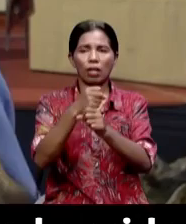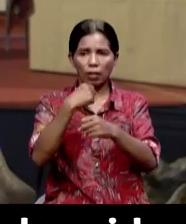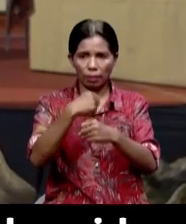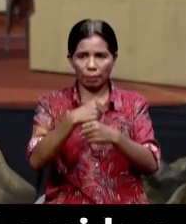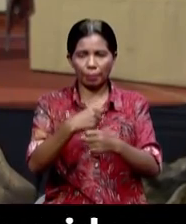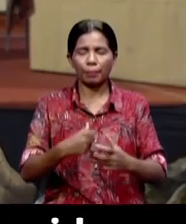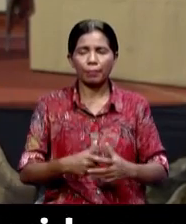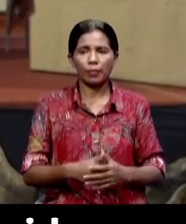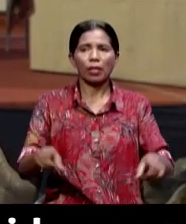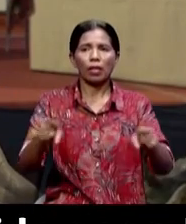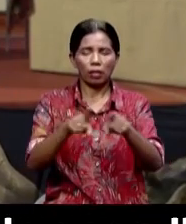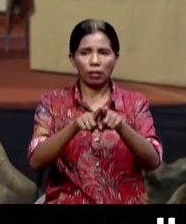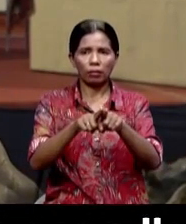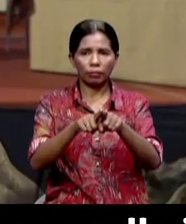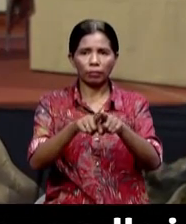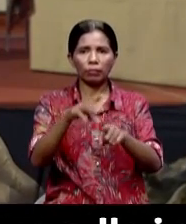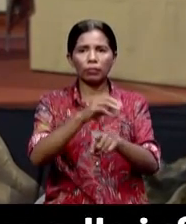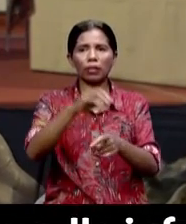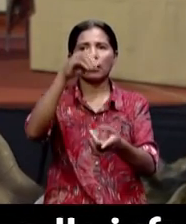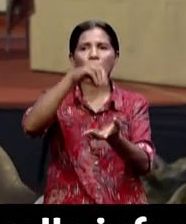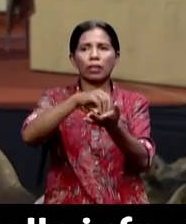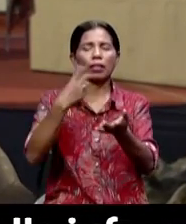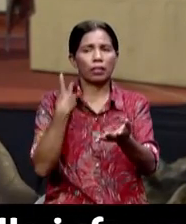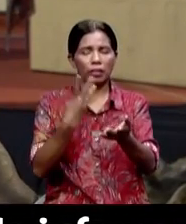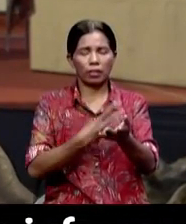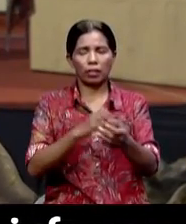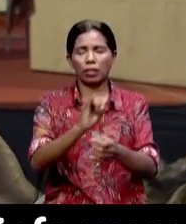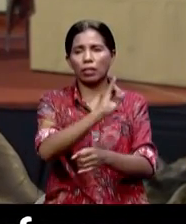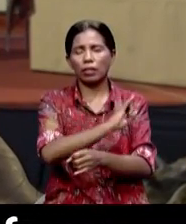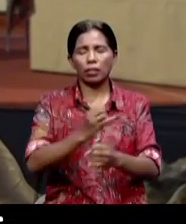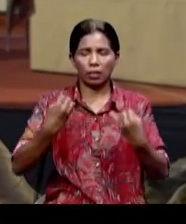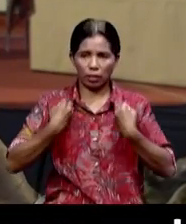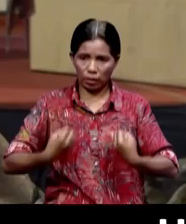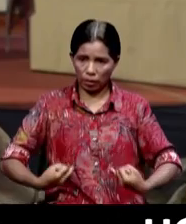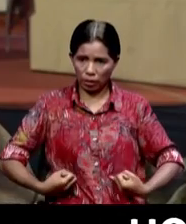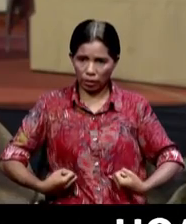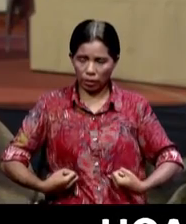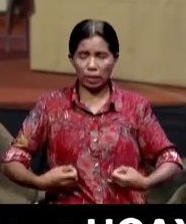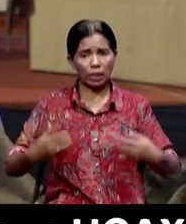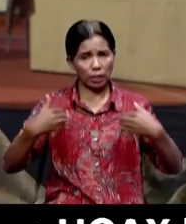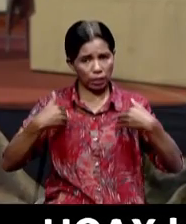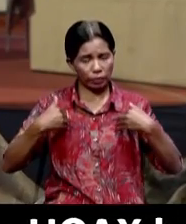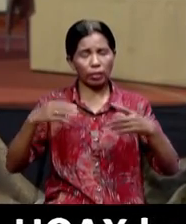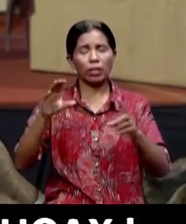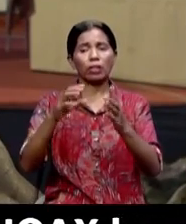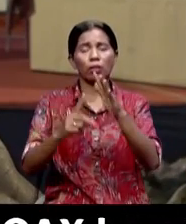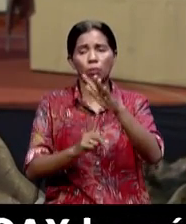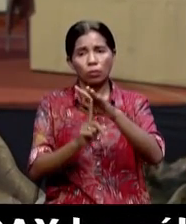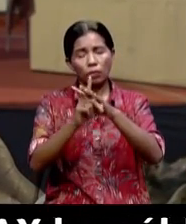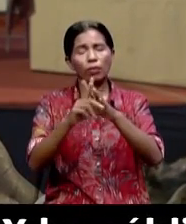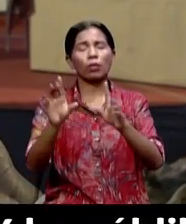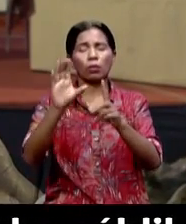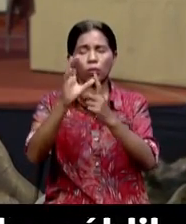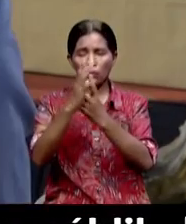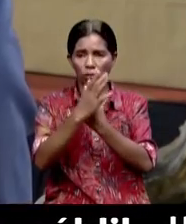então, a nessa botira neve cuida ela ita itania identidade dela. Mas muito fala cultura fom, a nessa itania